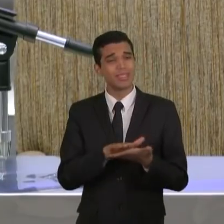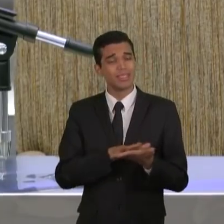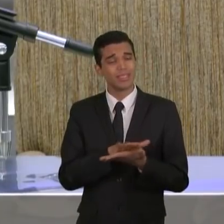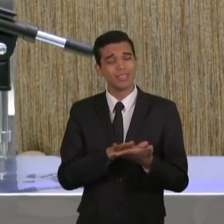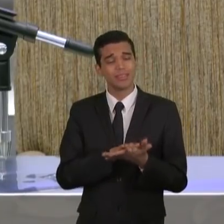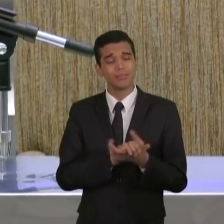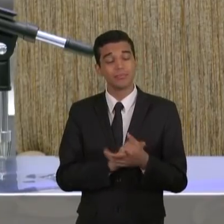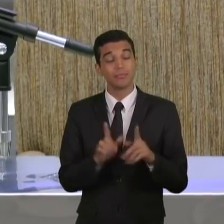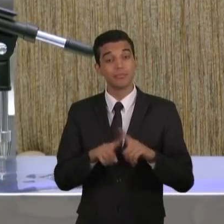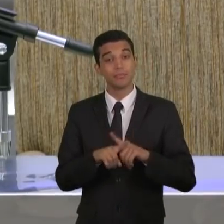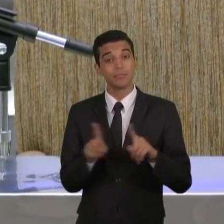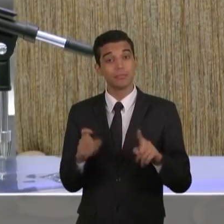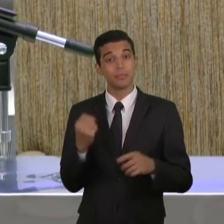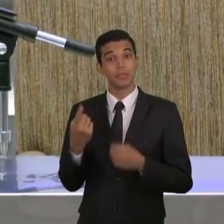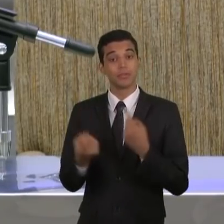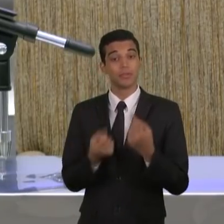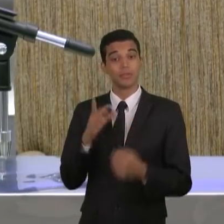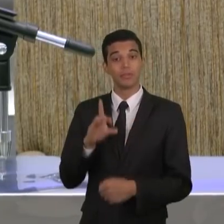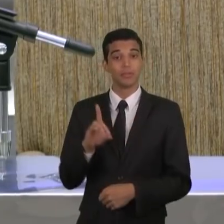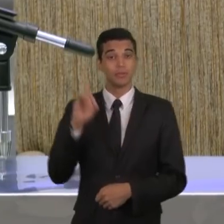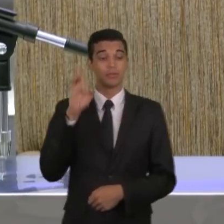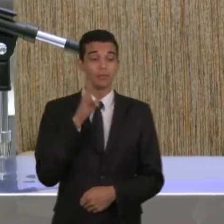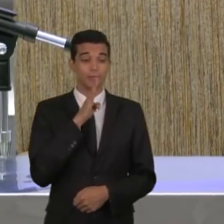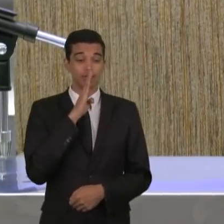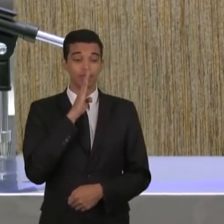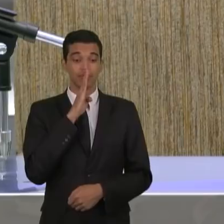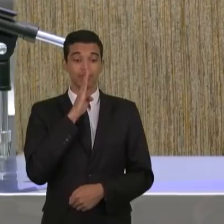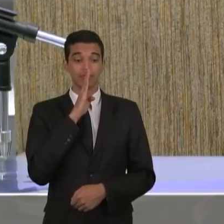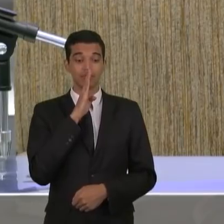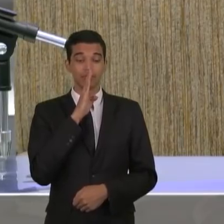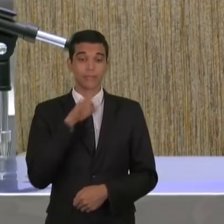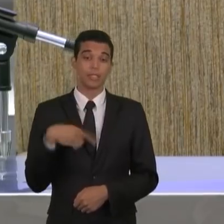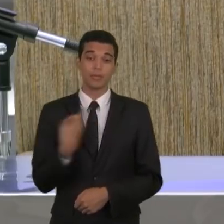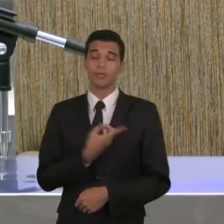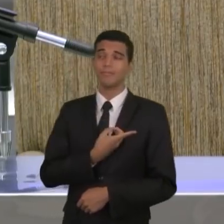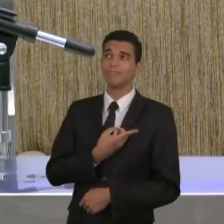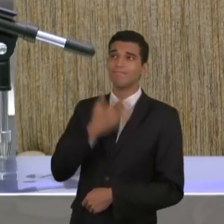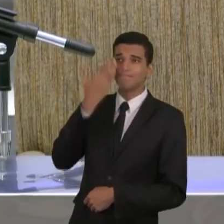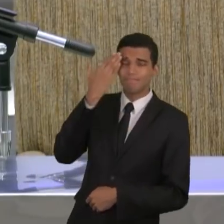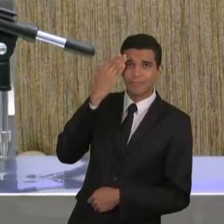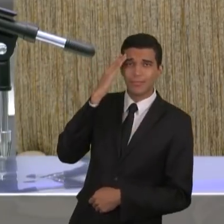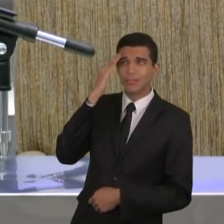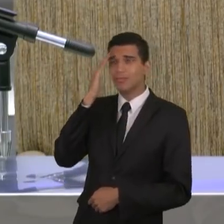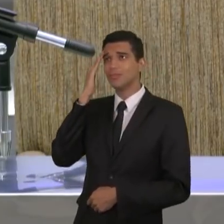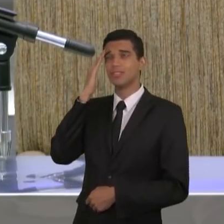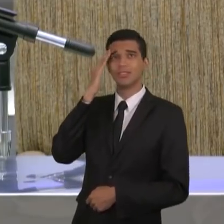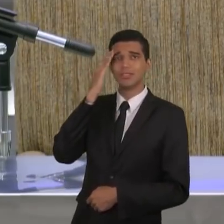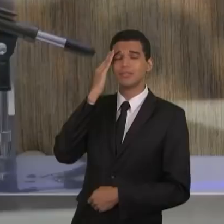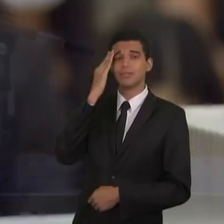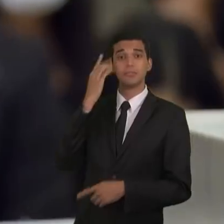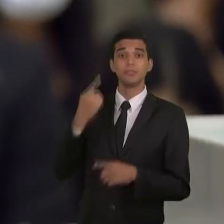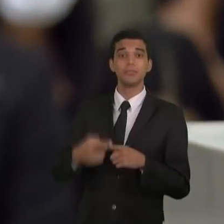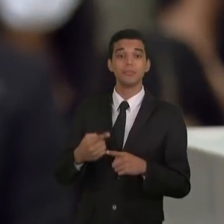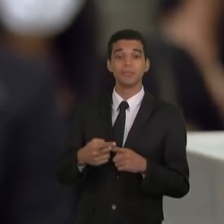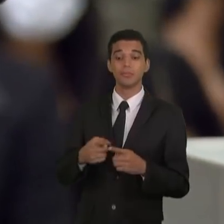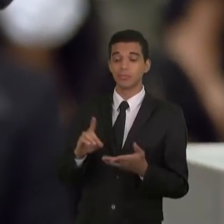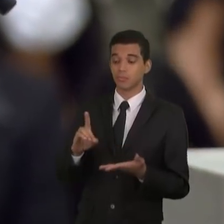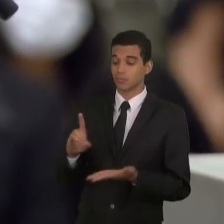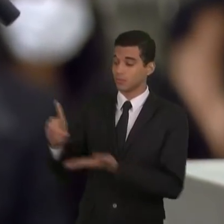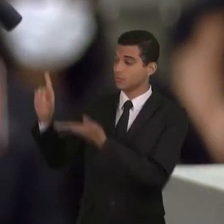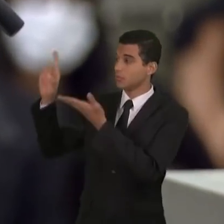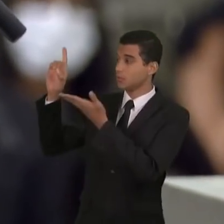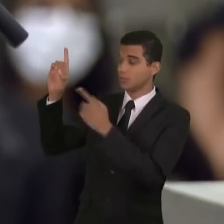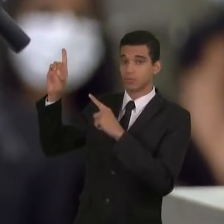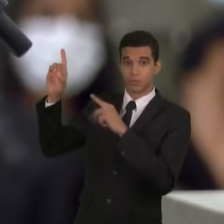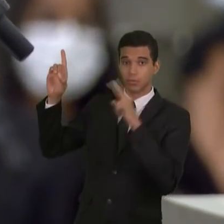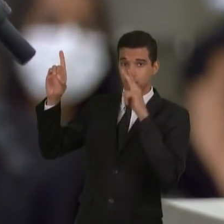mas deus muitas vezes não faz as coisas para que a gente entenda porque ele é Deus ele não tem